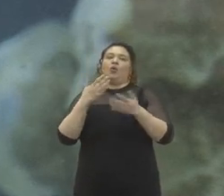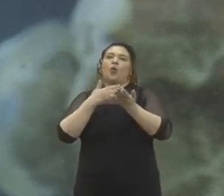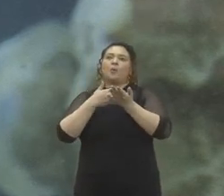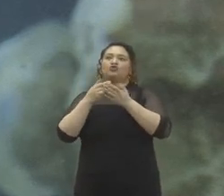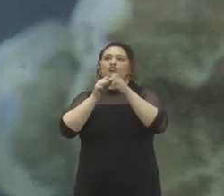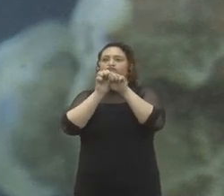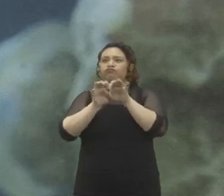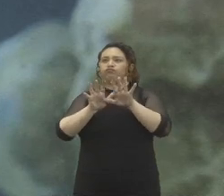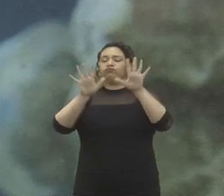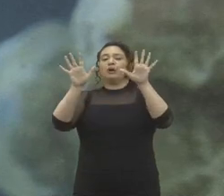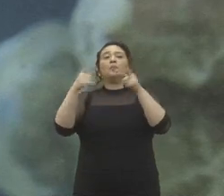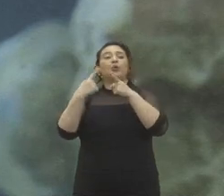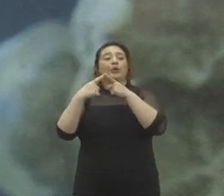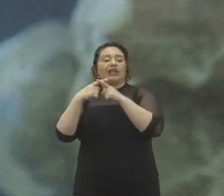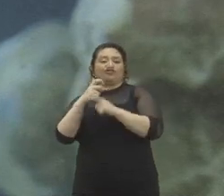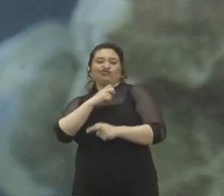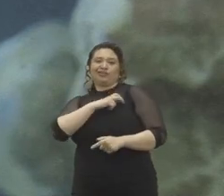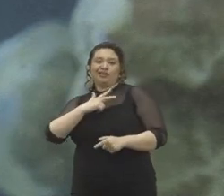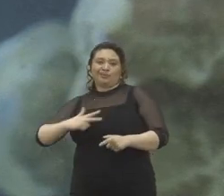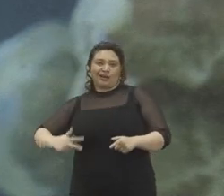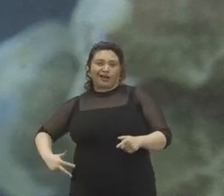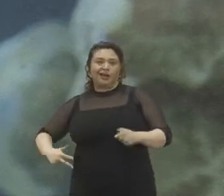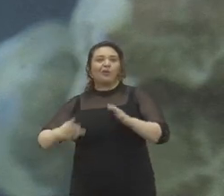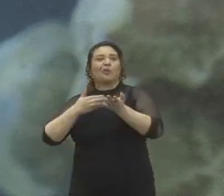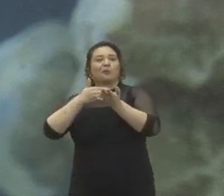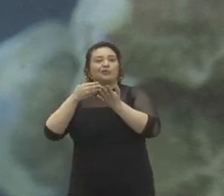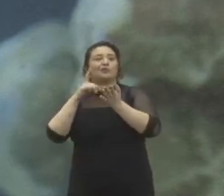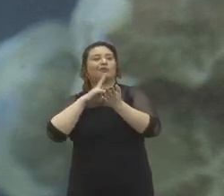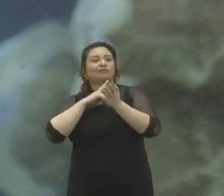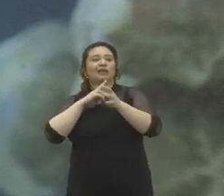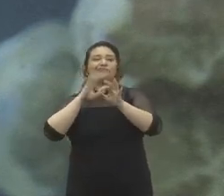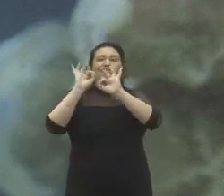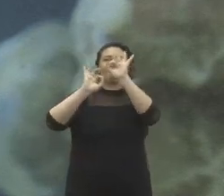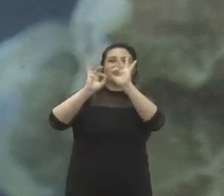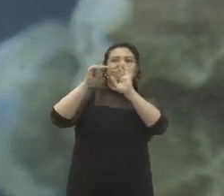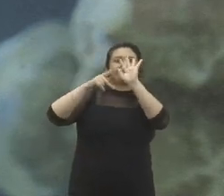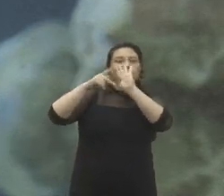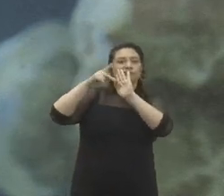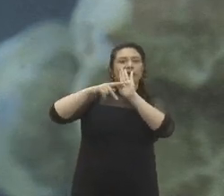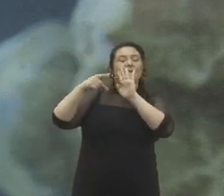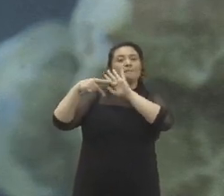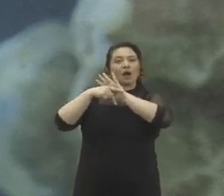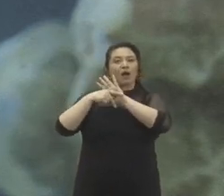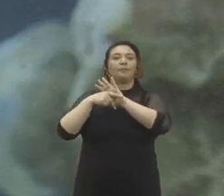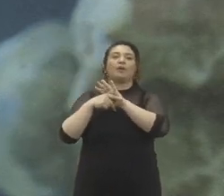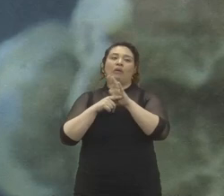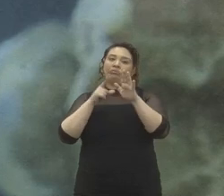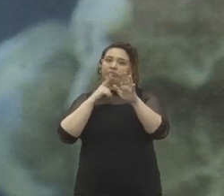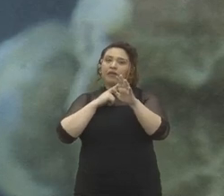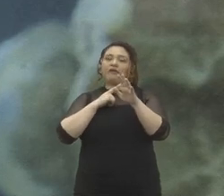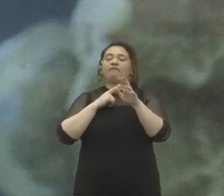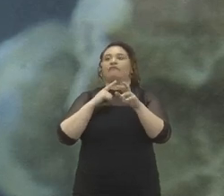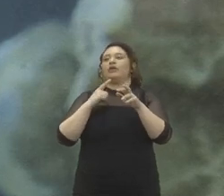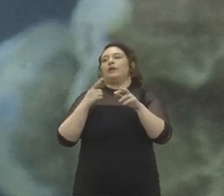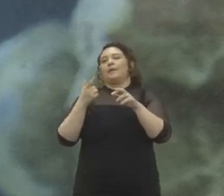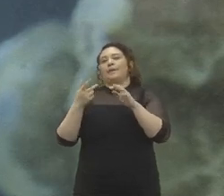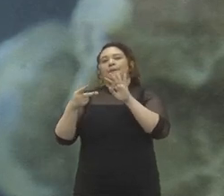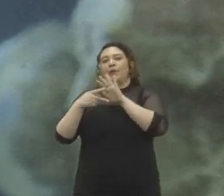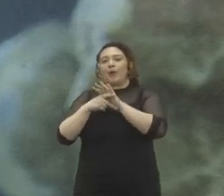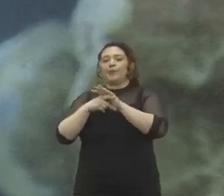implantar uma sociedade mais moderna na Groenlândia ah houve muita demanda de mão deobra especializada